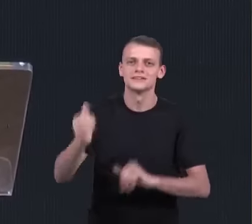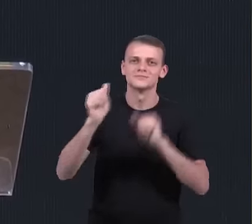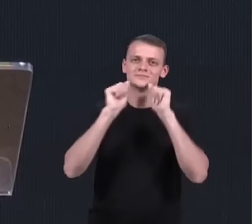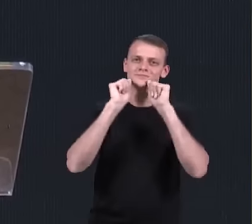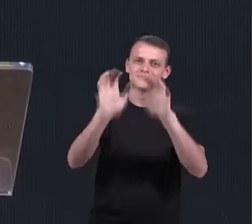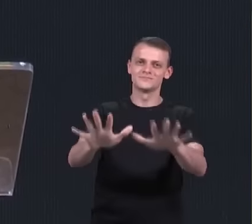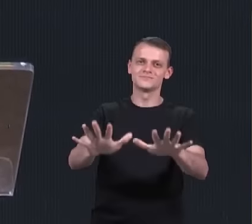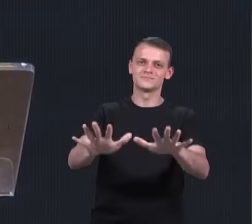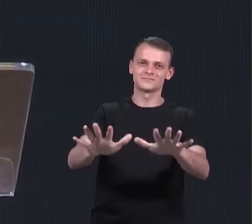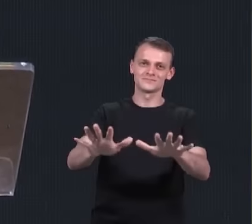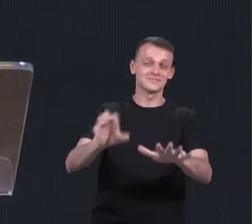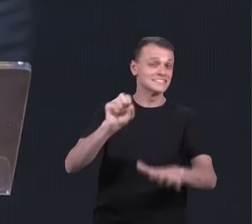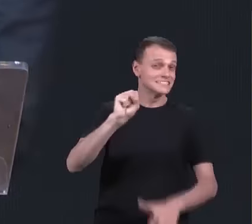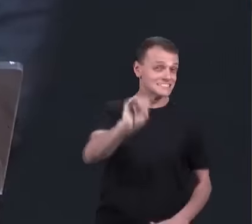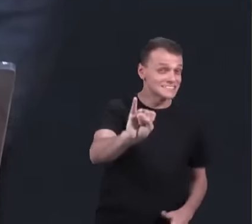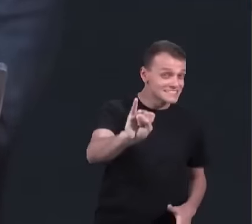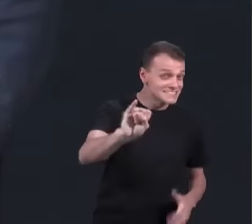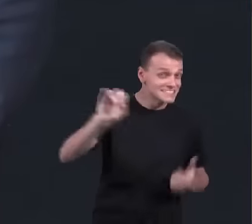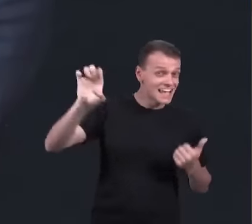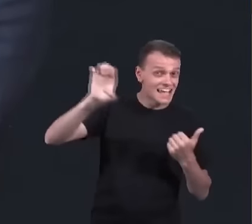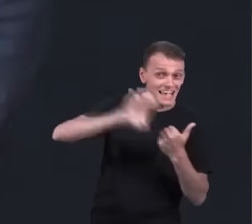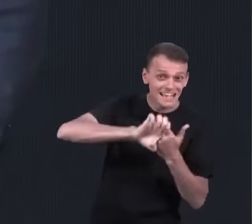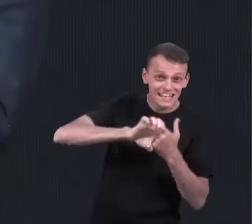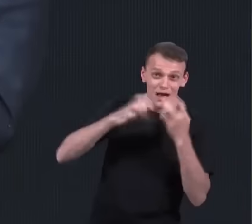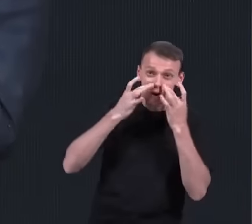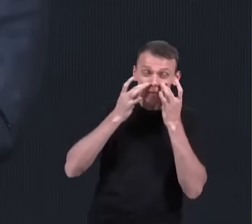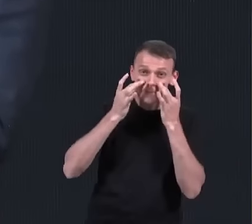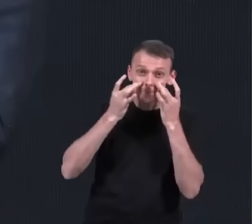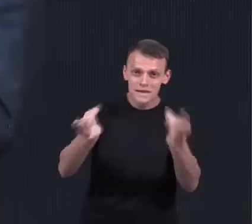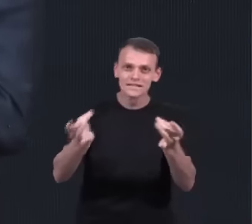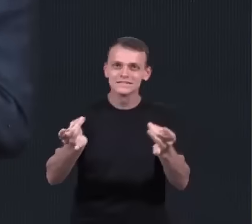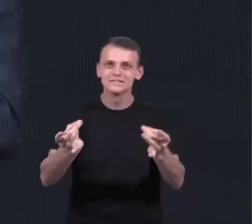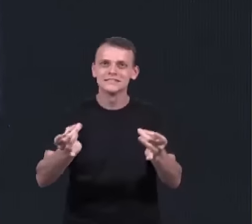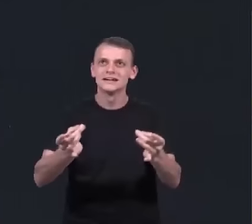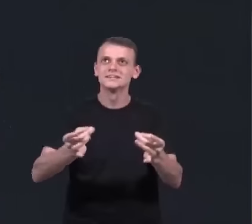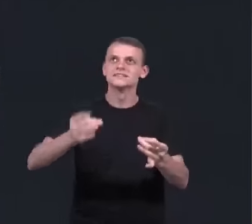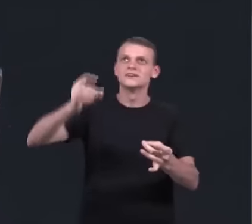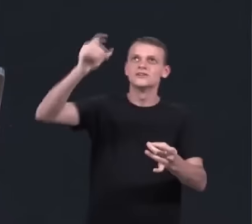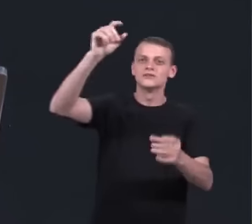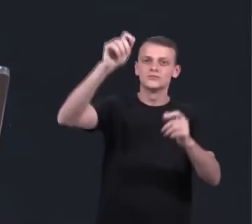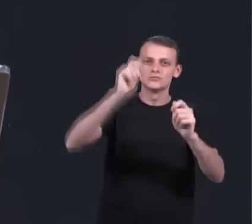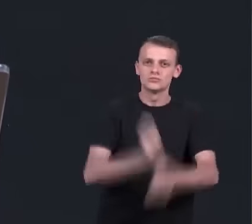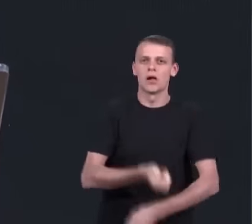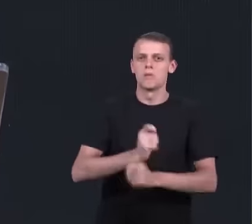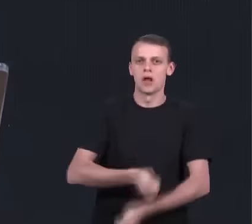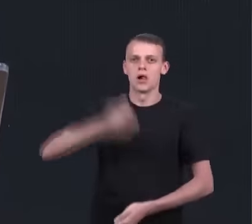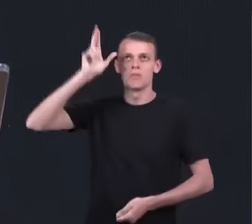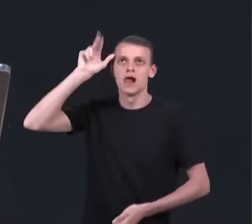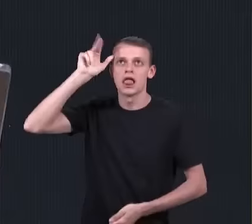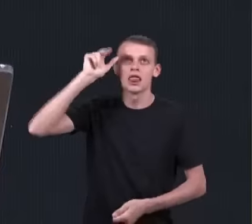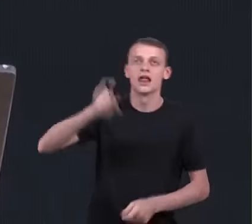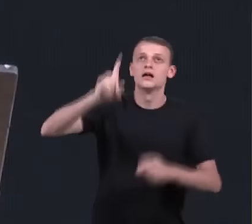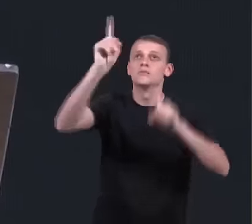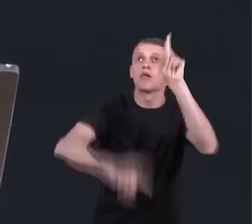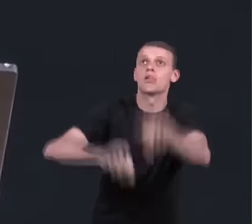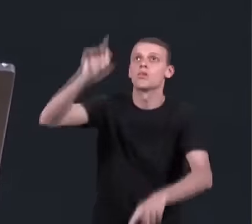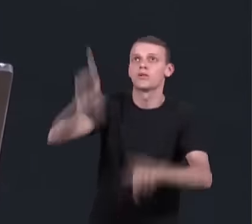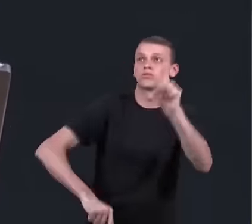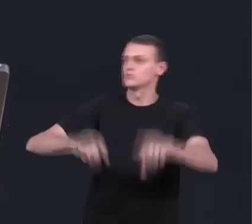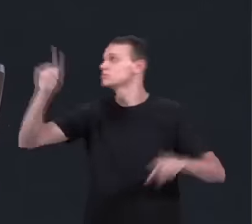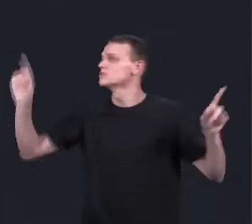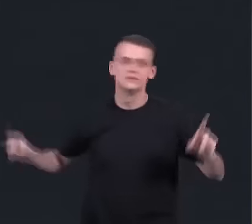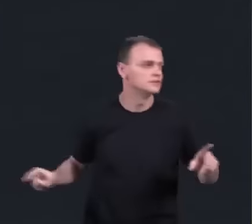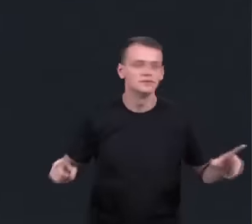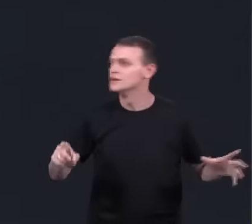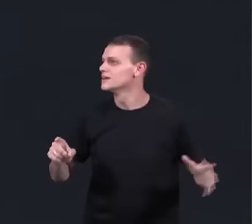Se Eliseu prestasse atenção em toda a pirotecnia, ele ia deixar de ver a coisa